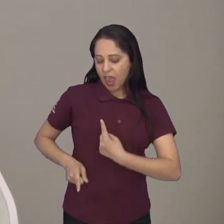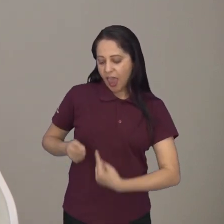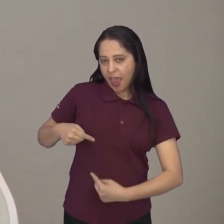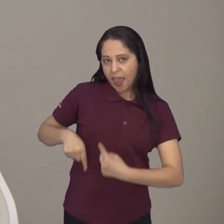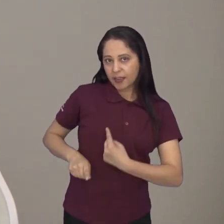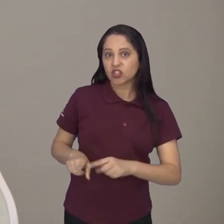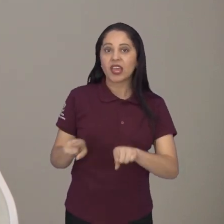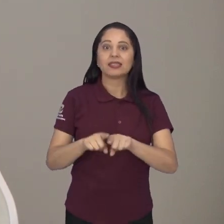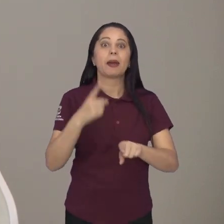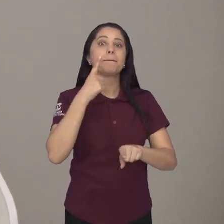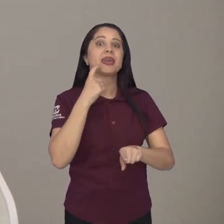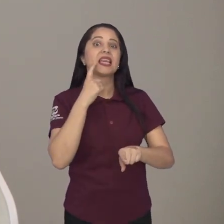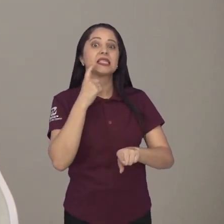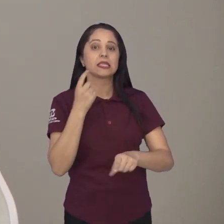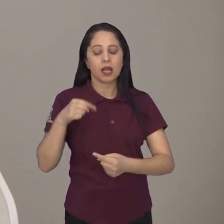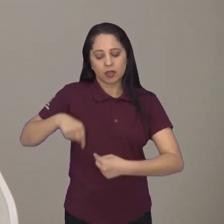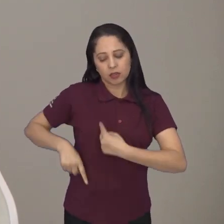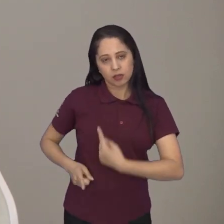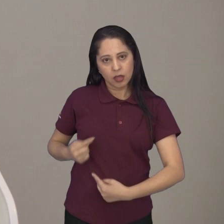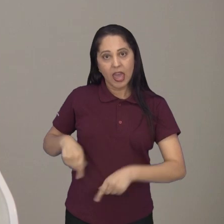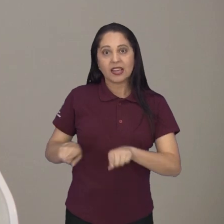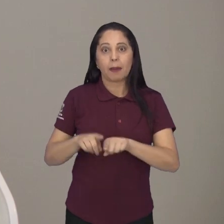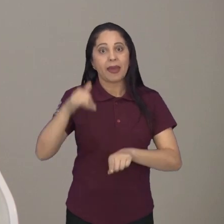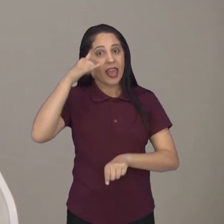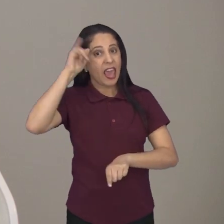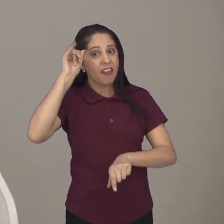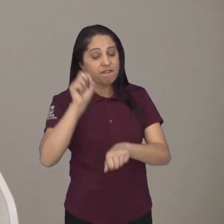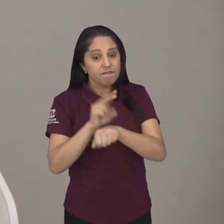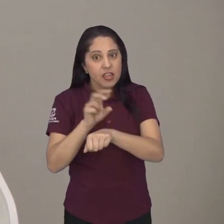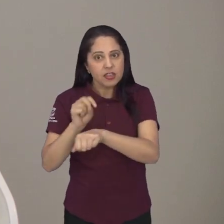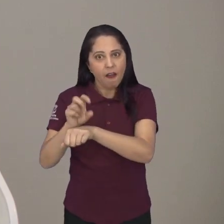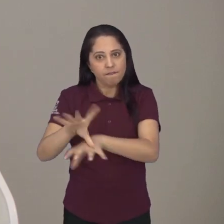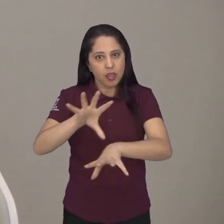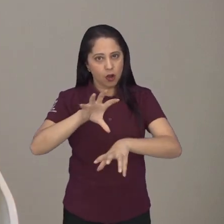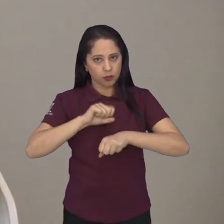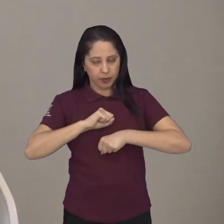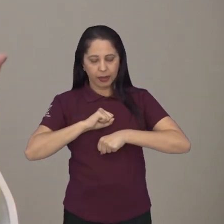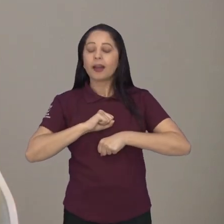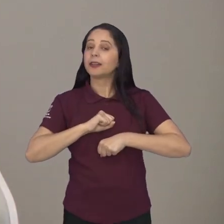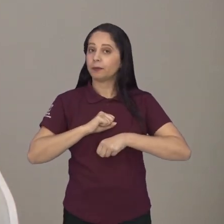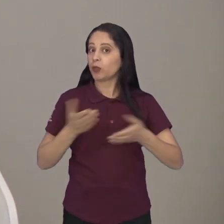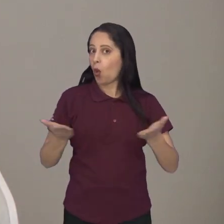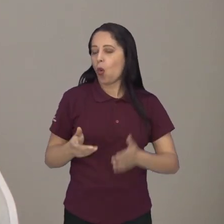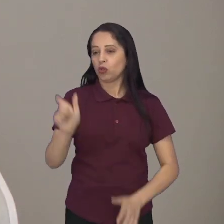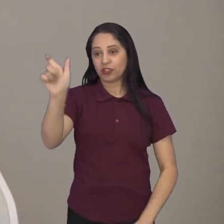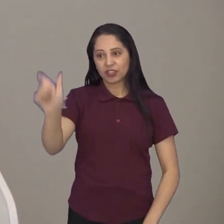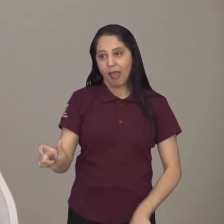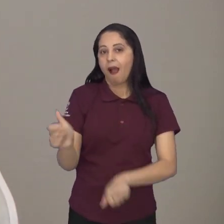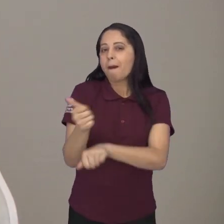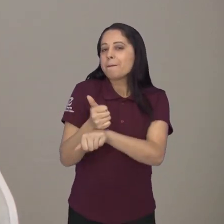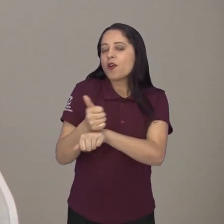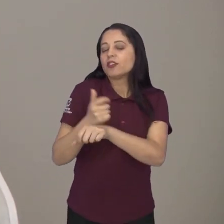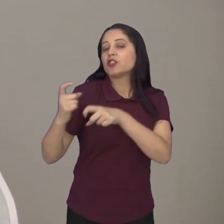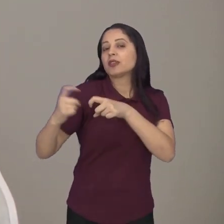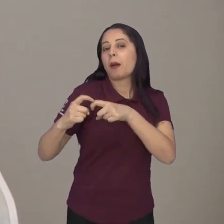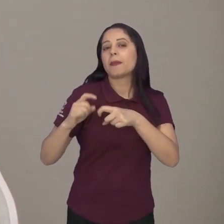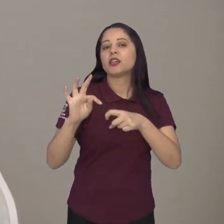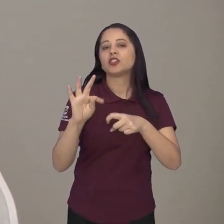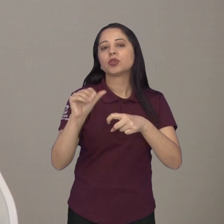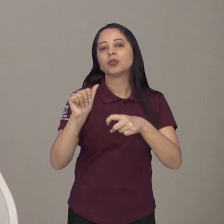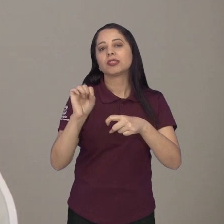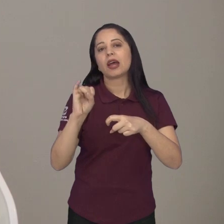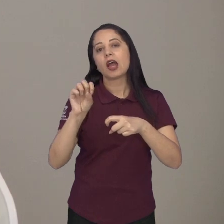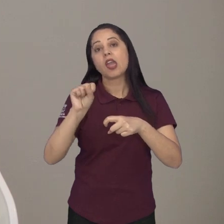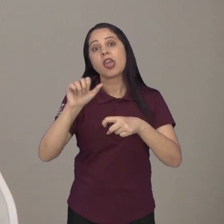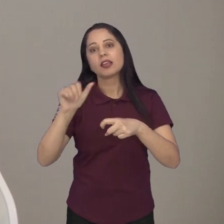nutrientes, auxiliar na filtragem do sangue e combater infecções? Para falar sobre os cuidados com o fígado, eu recebo a